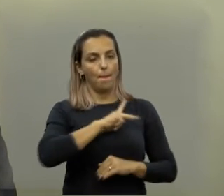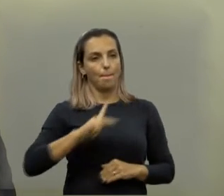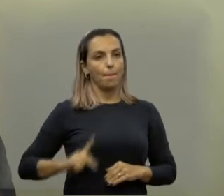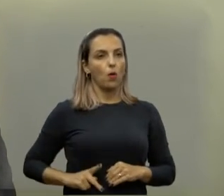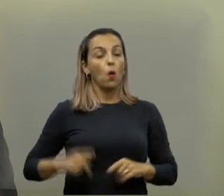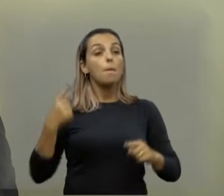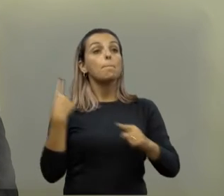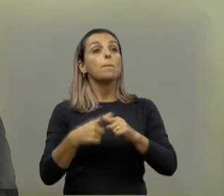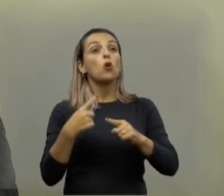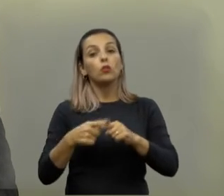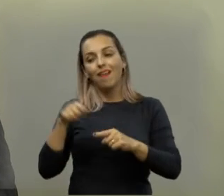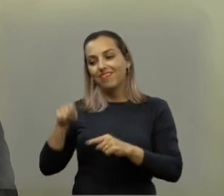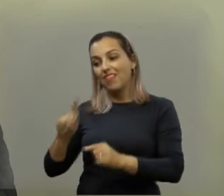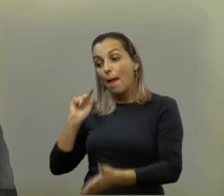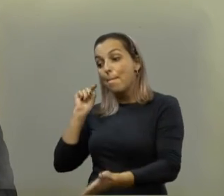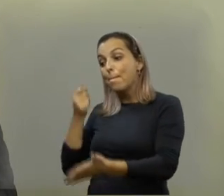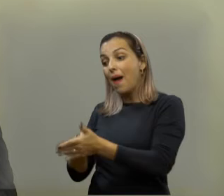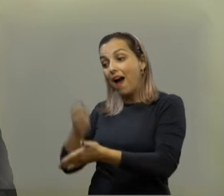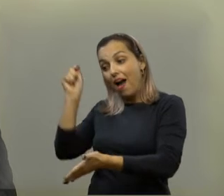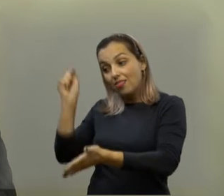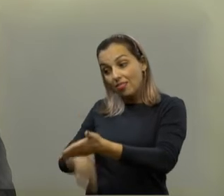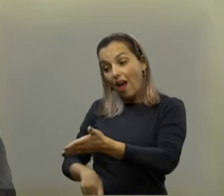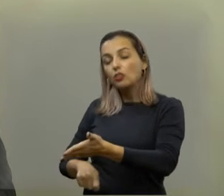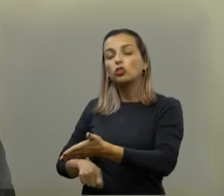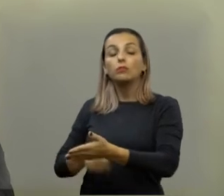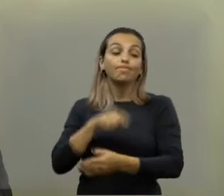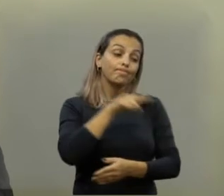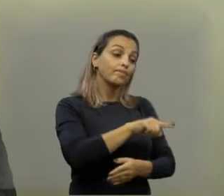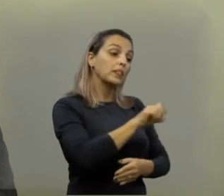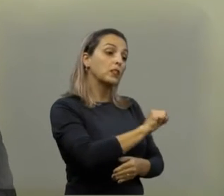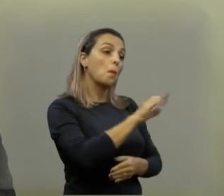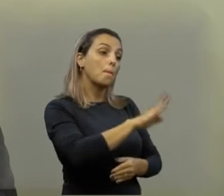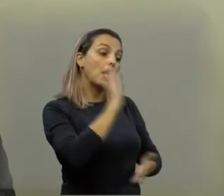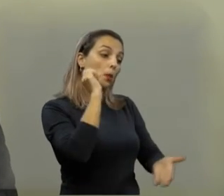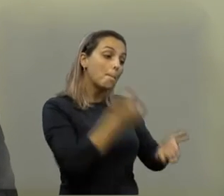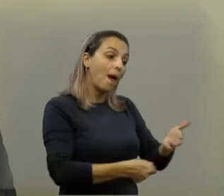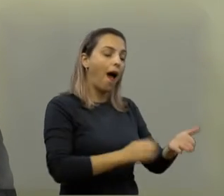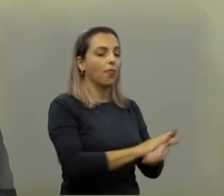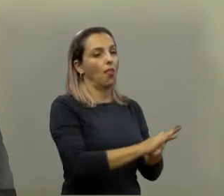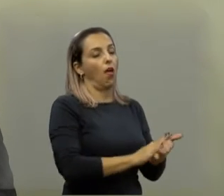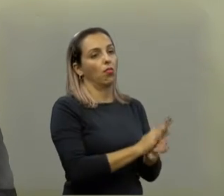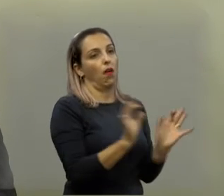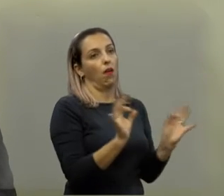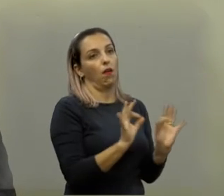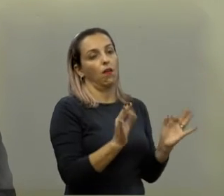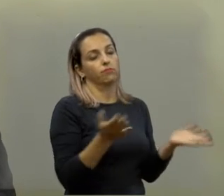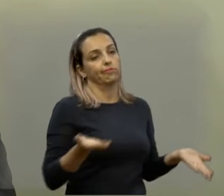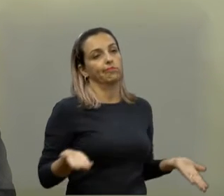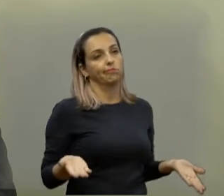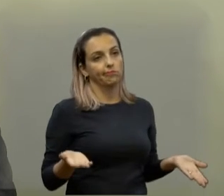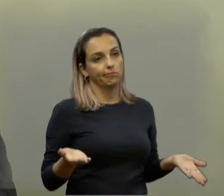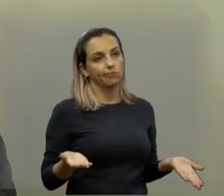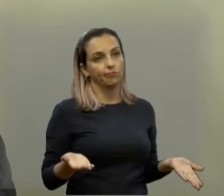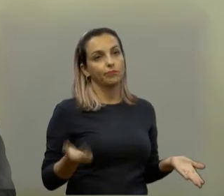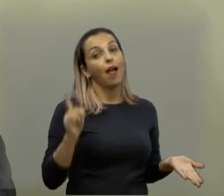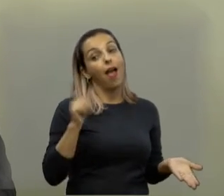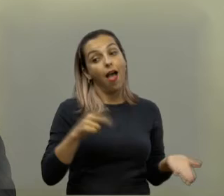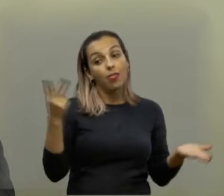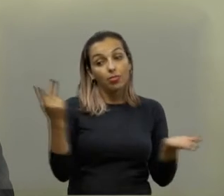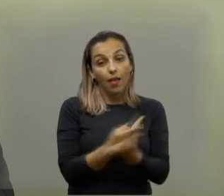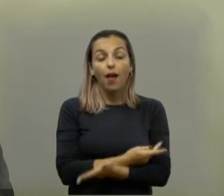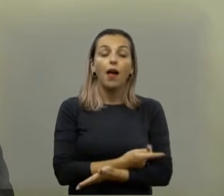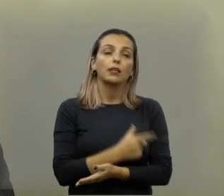o porquê que o cemitério dos Britos pagam essa taxa e o cemitério São Bento não algo está errado